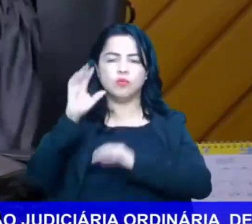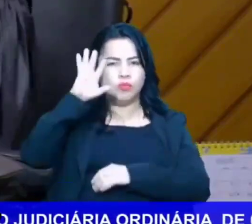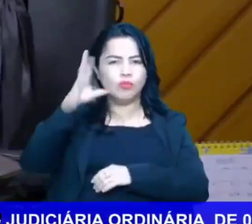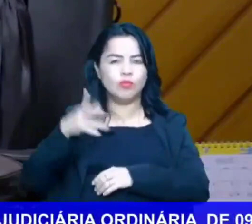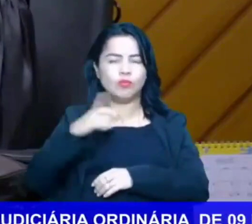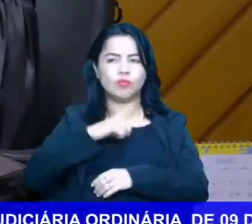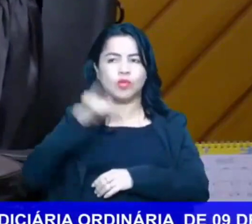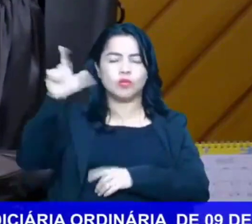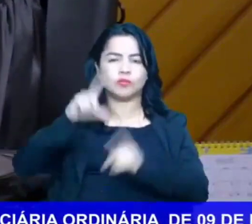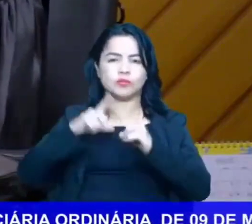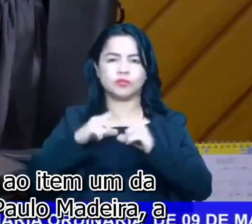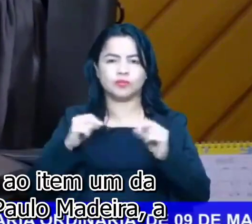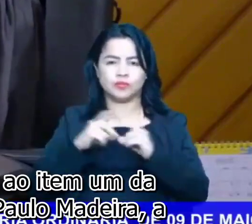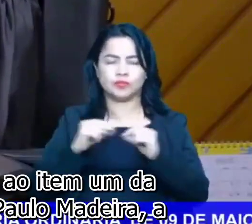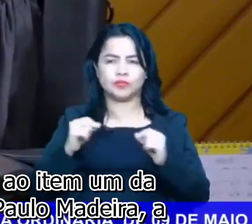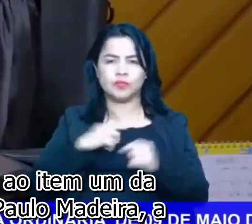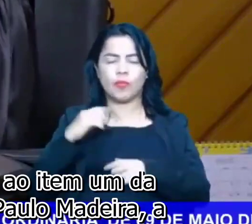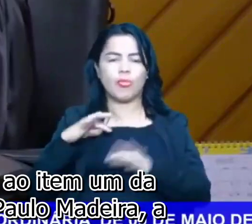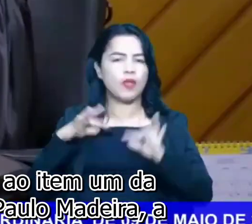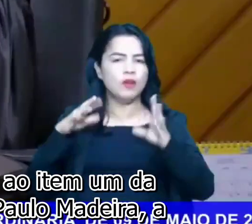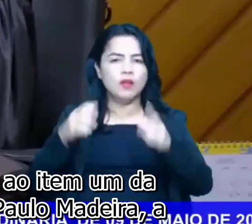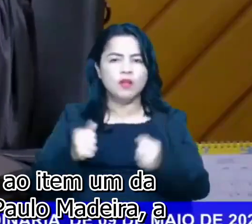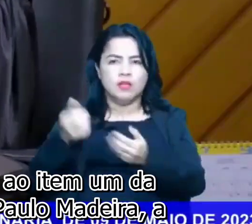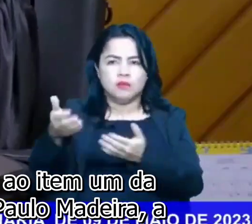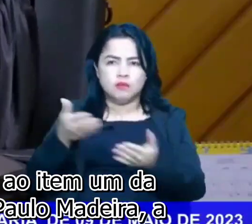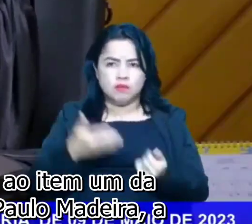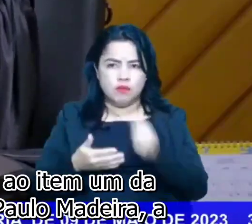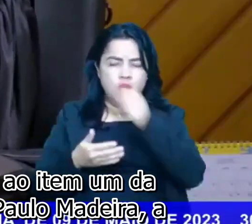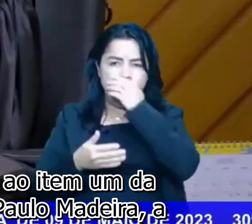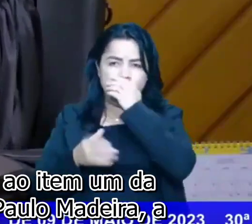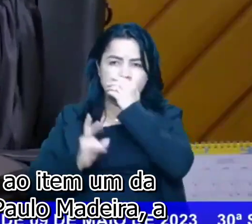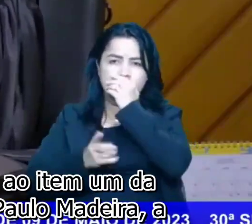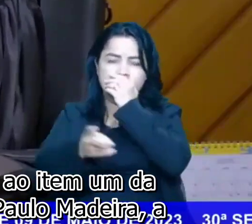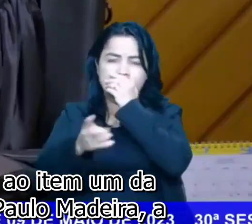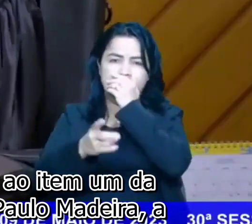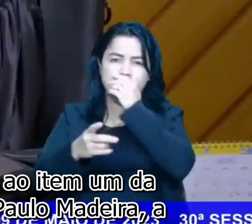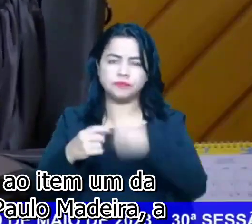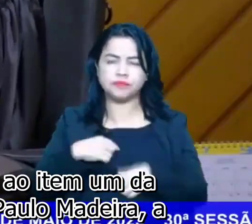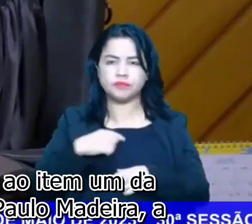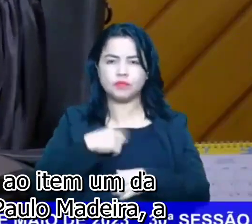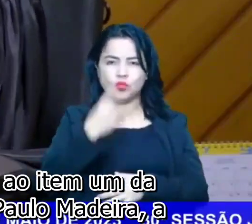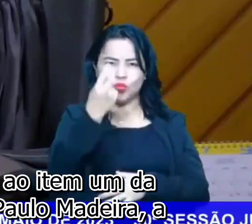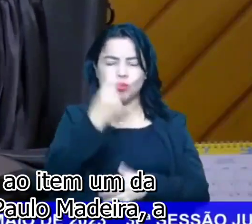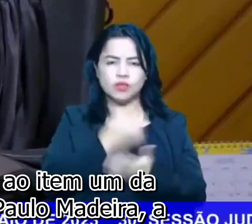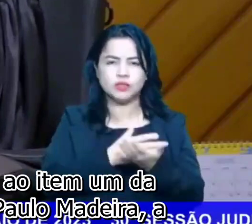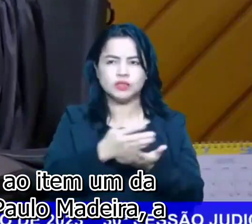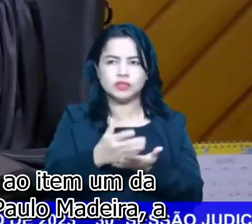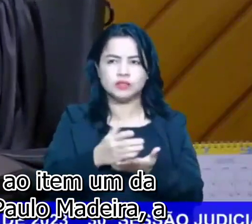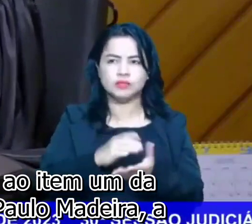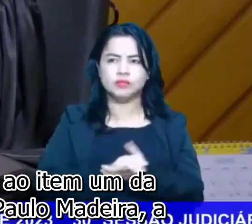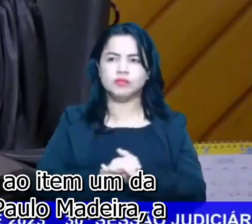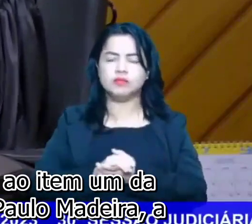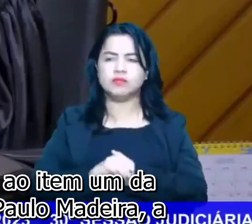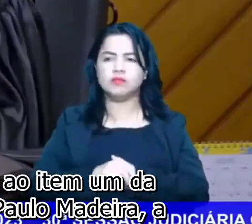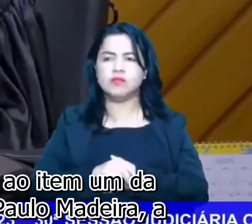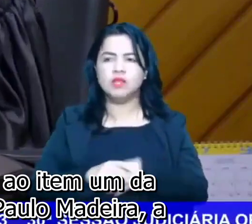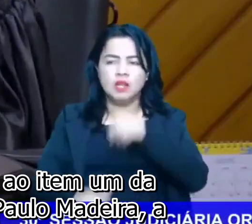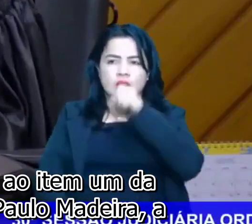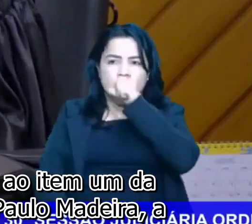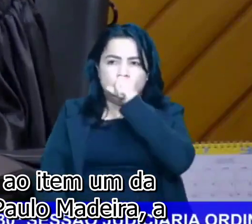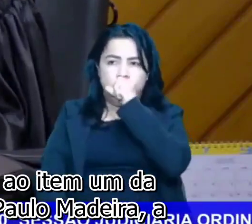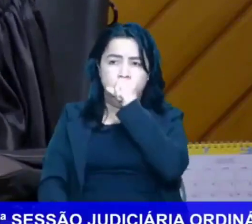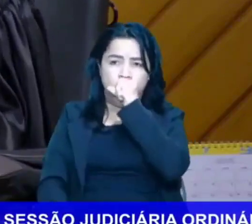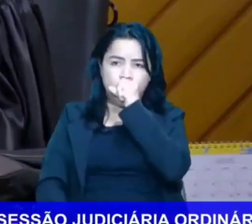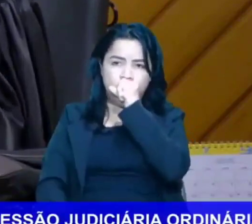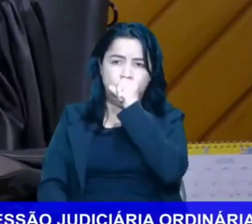alguma situação em Brasília. Então, sejam todos bem-vindos. Vamos incontinenti ao item 1 da pauta, dando prioridade ao